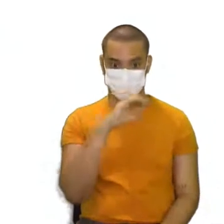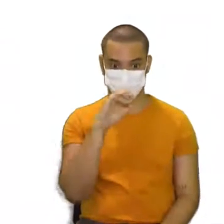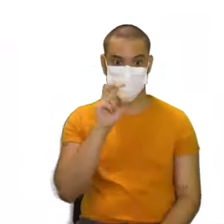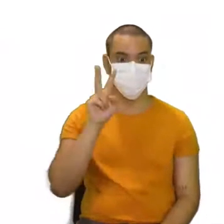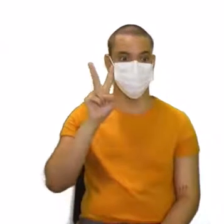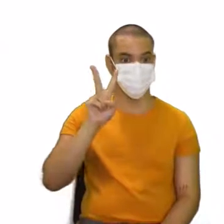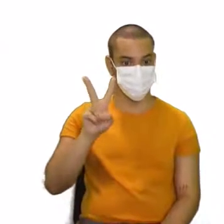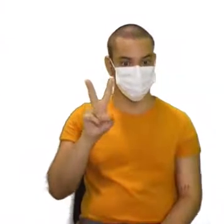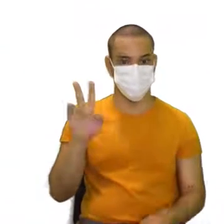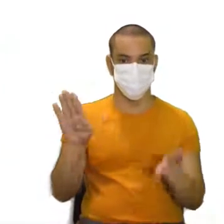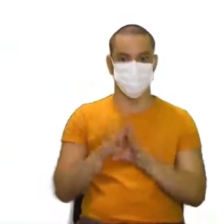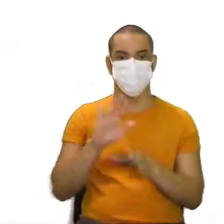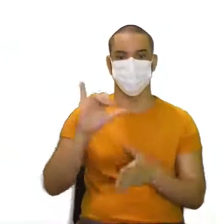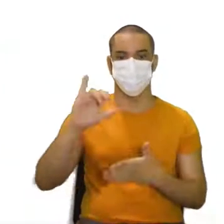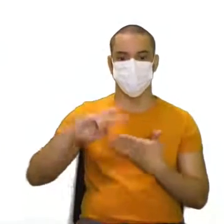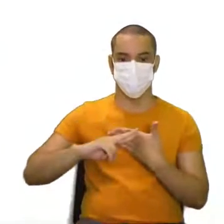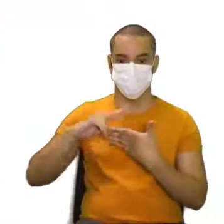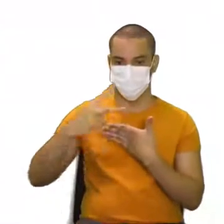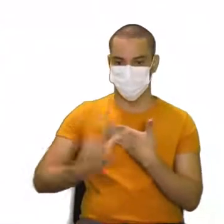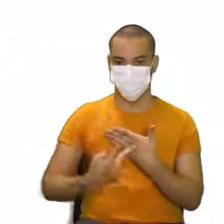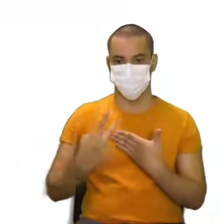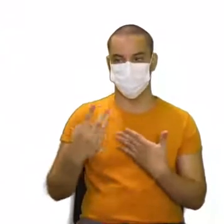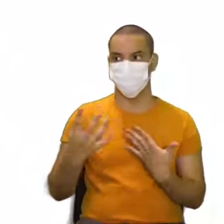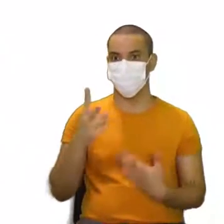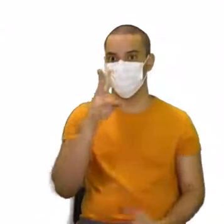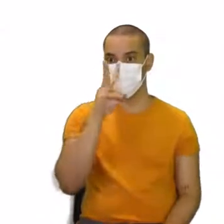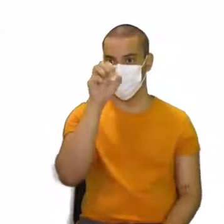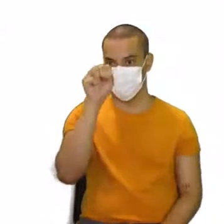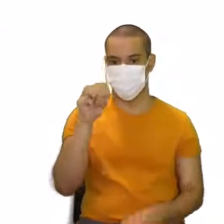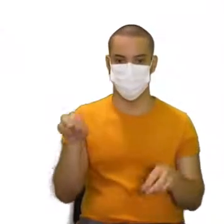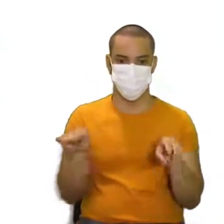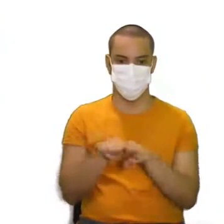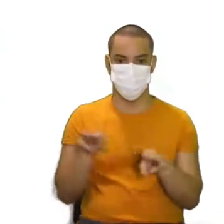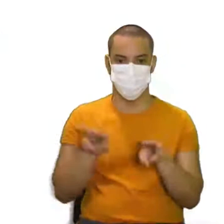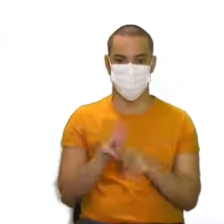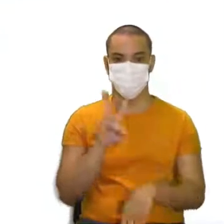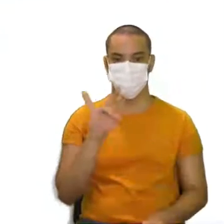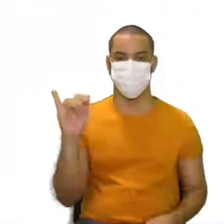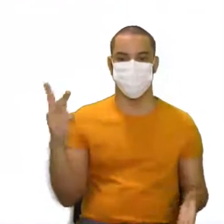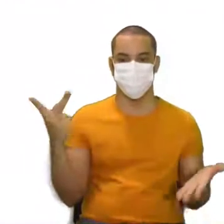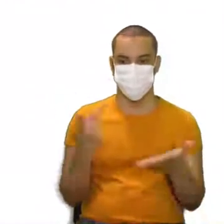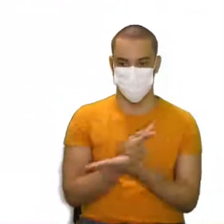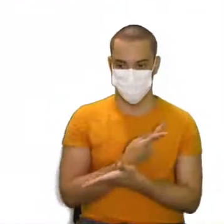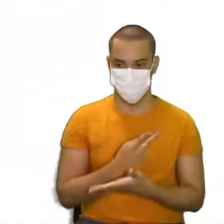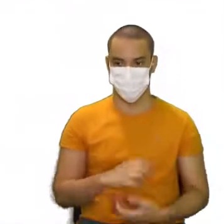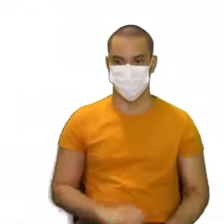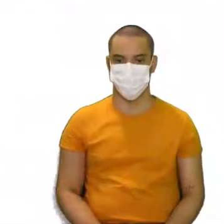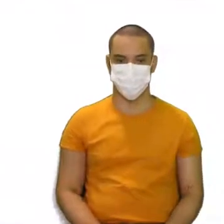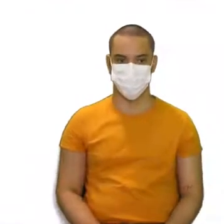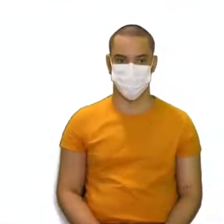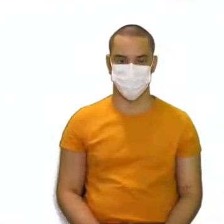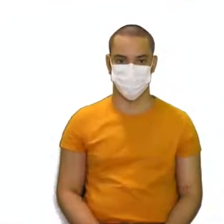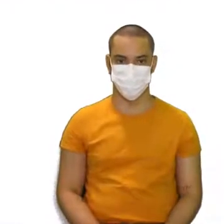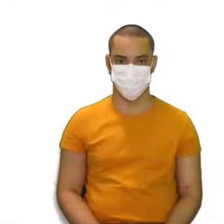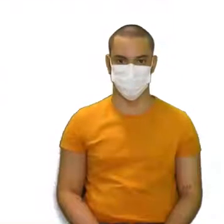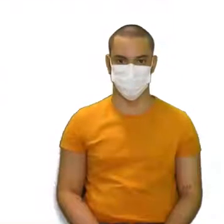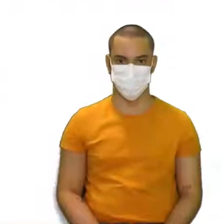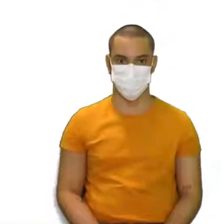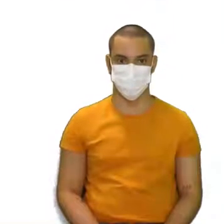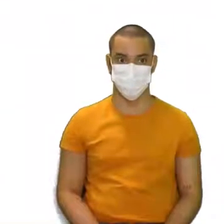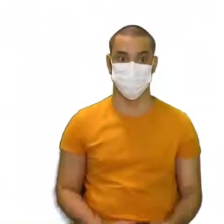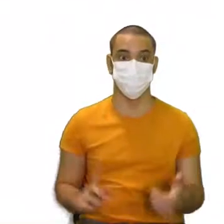consequentemente da força magnética que vai atuar né vai empurrar então ela vai fazer um movimento Olha só